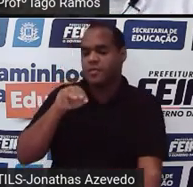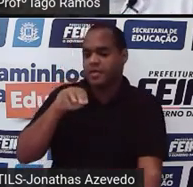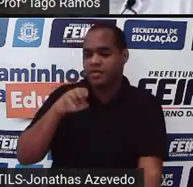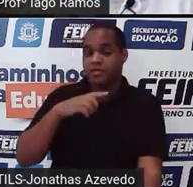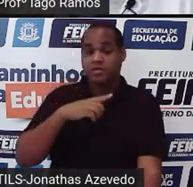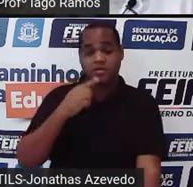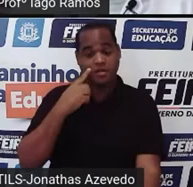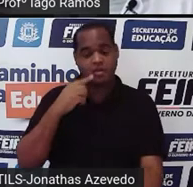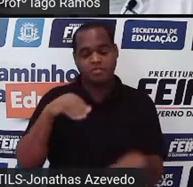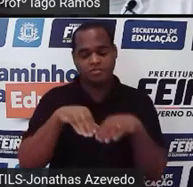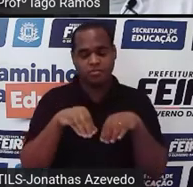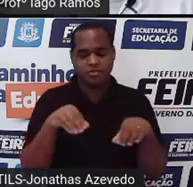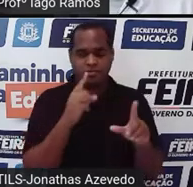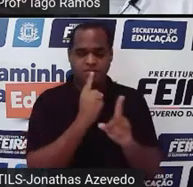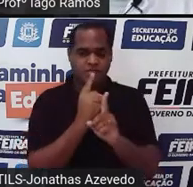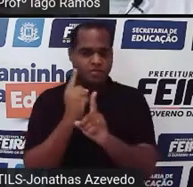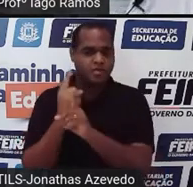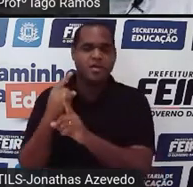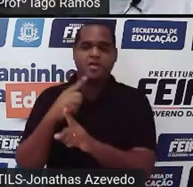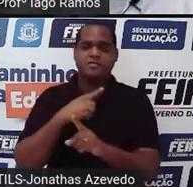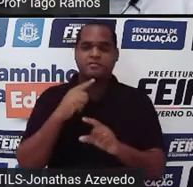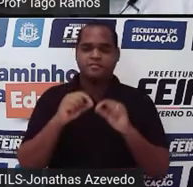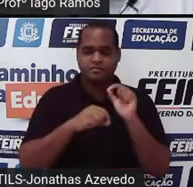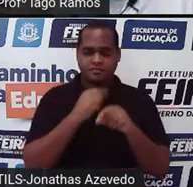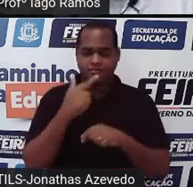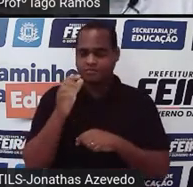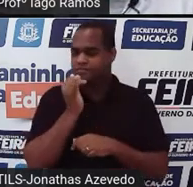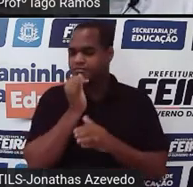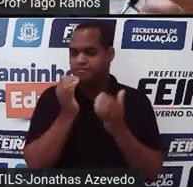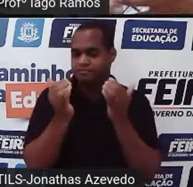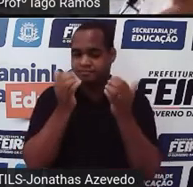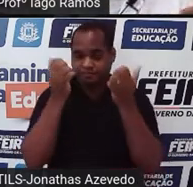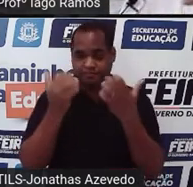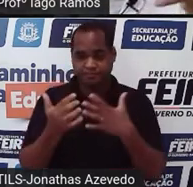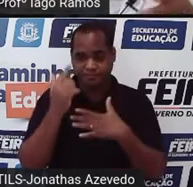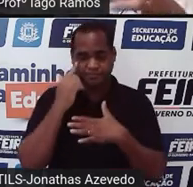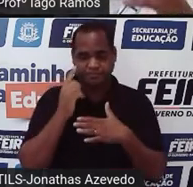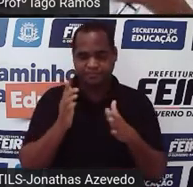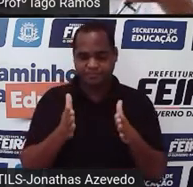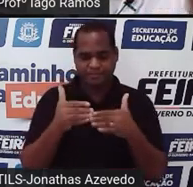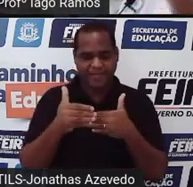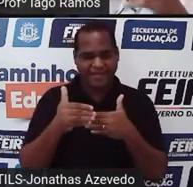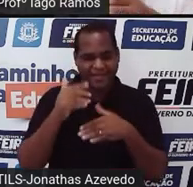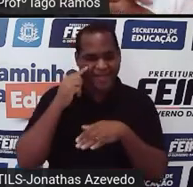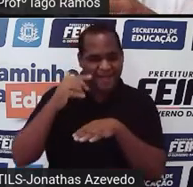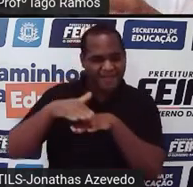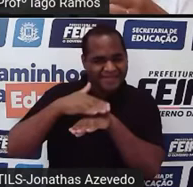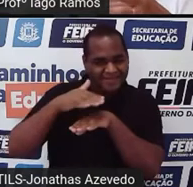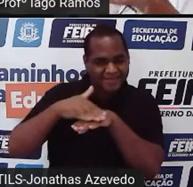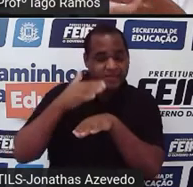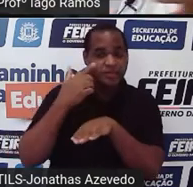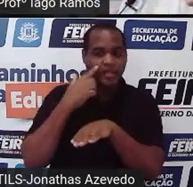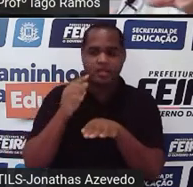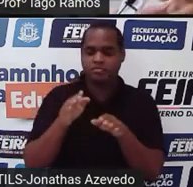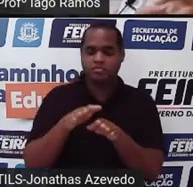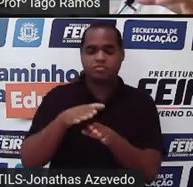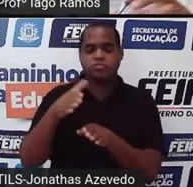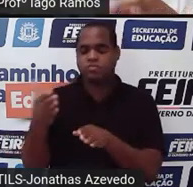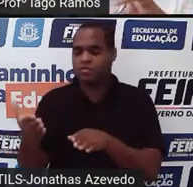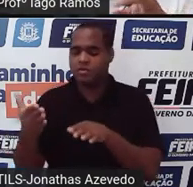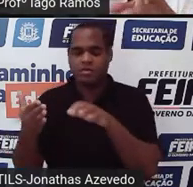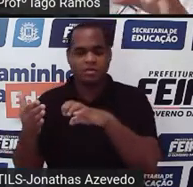que a gente está encontrando eu vou te dar outro exemplo imagine uma caixa assim de sapato né ela aberta